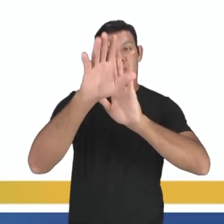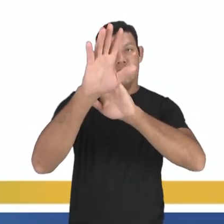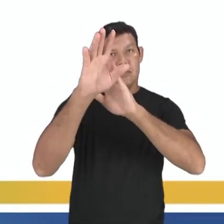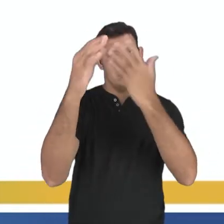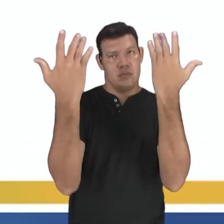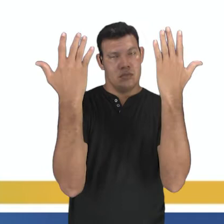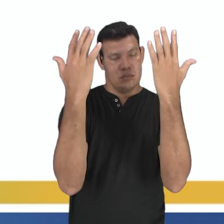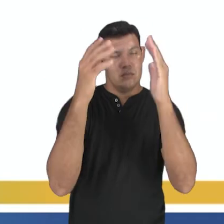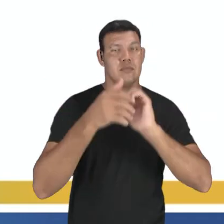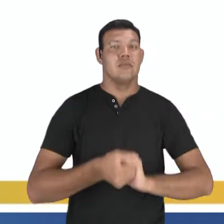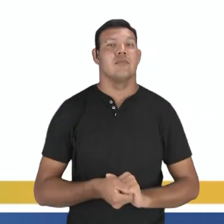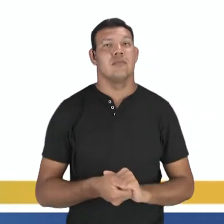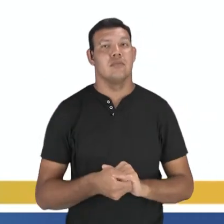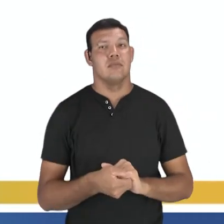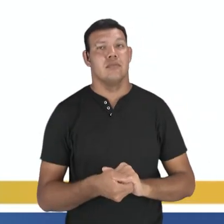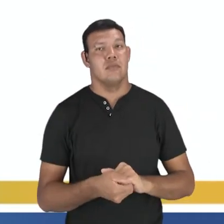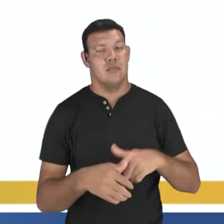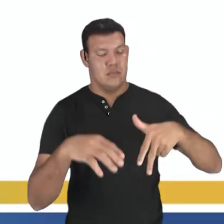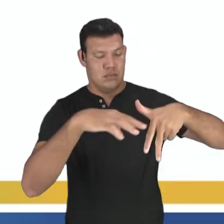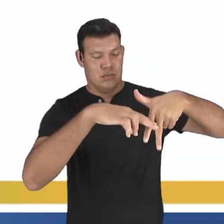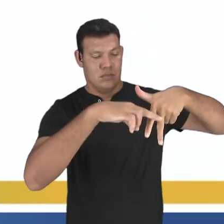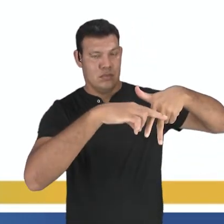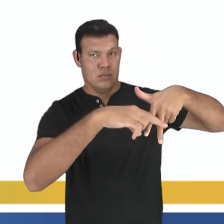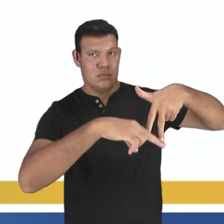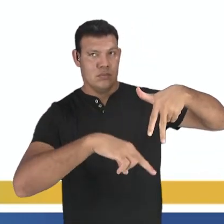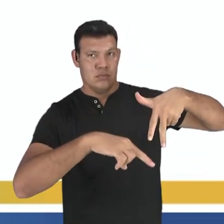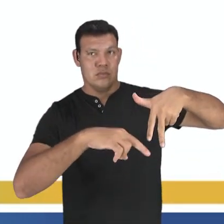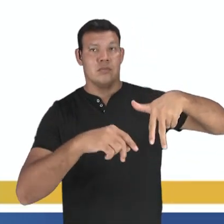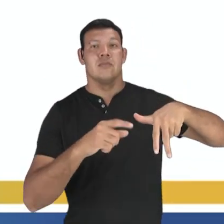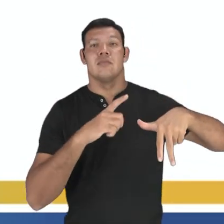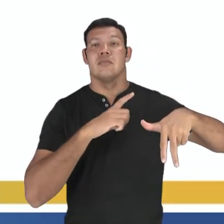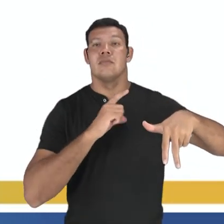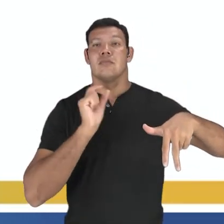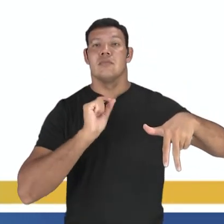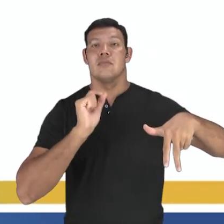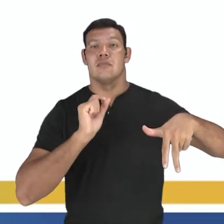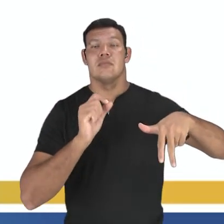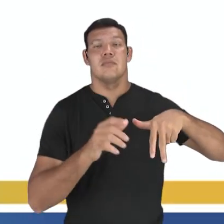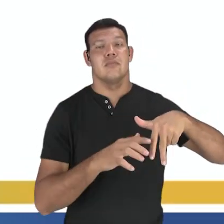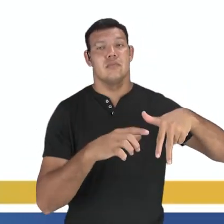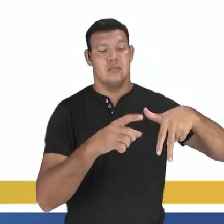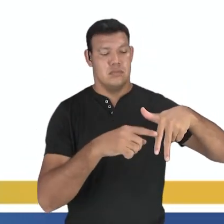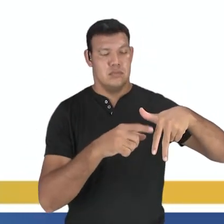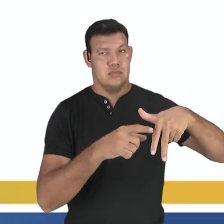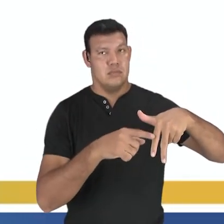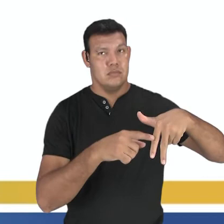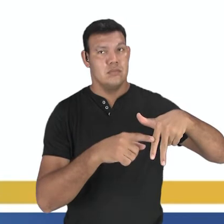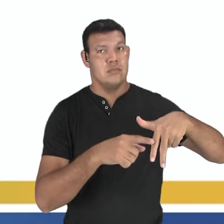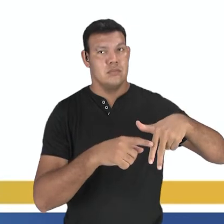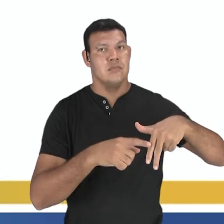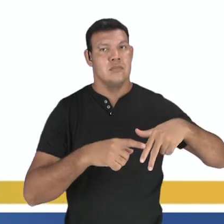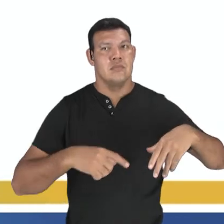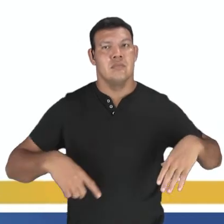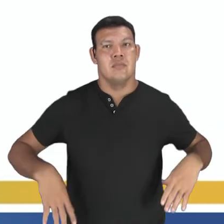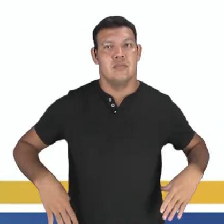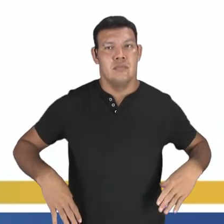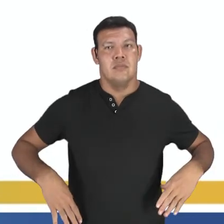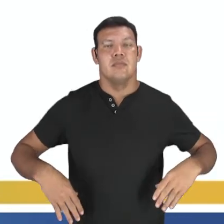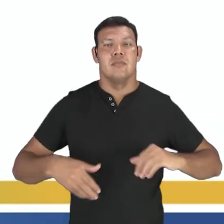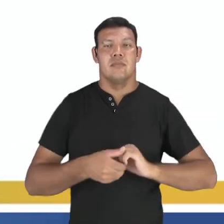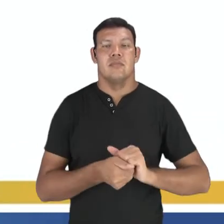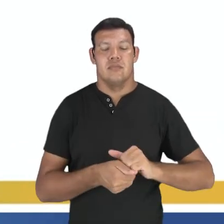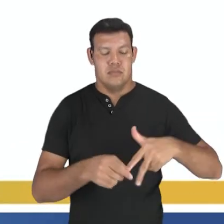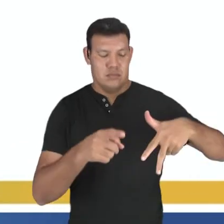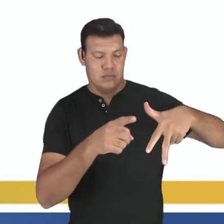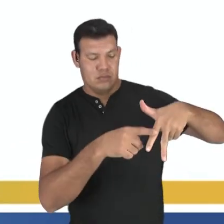mão. Já nos ossos dos membros inferiores, quem nós vamos ter? Nós vamos ter aí a cintura pélvica, a